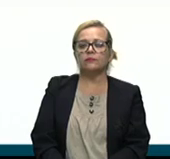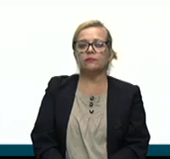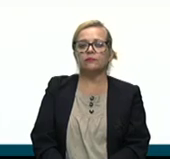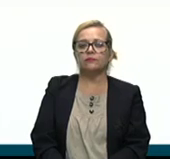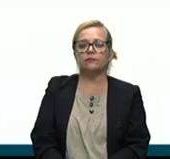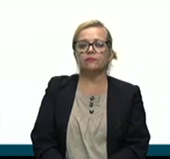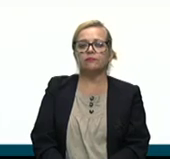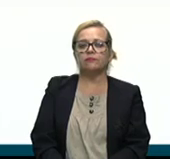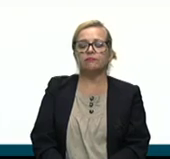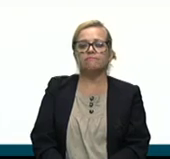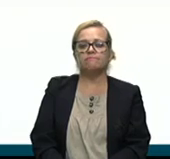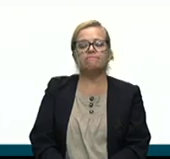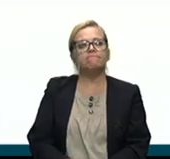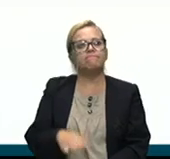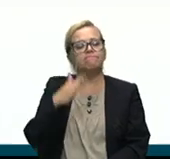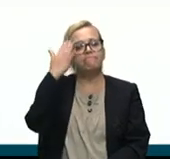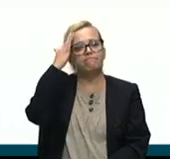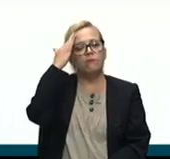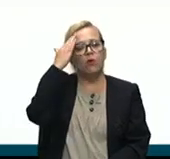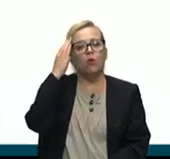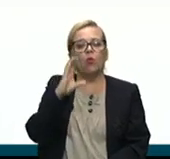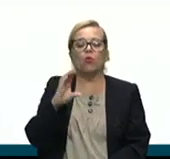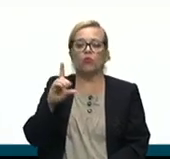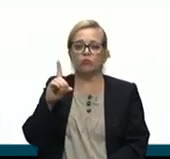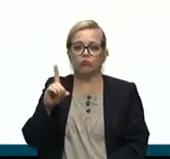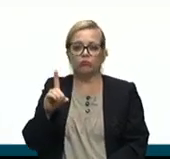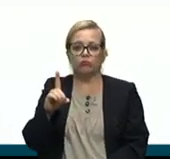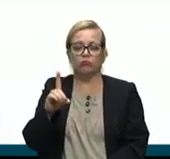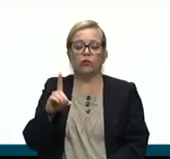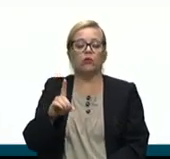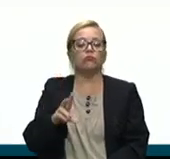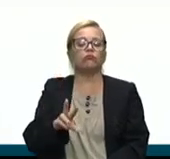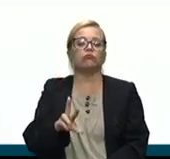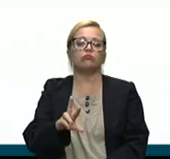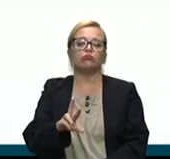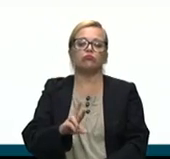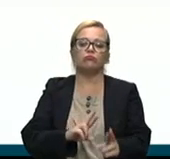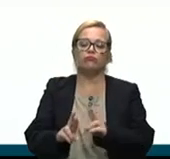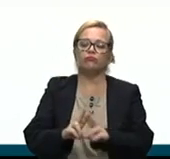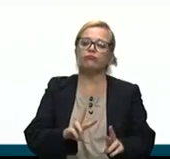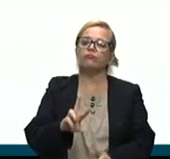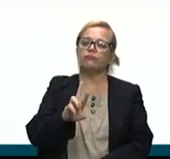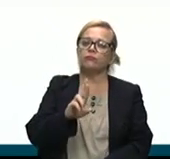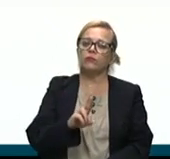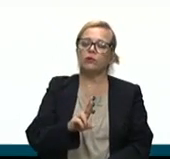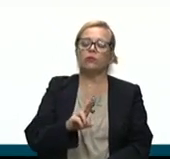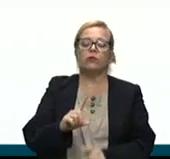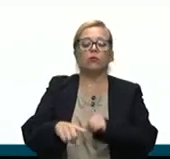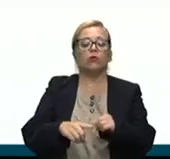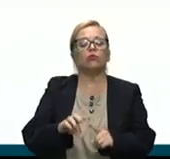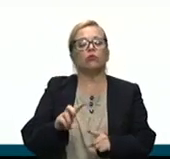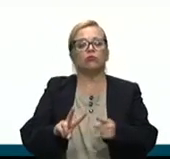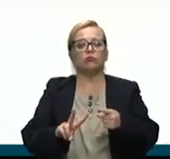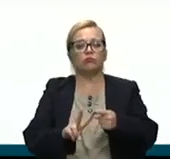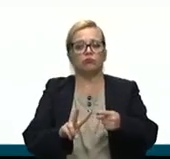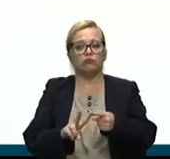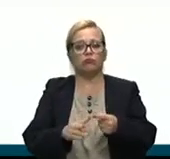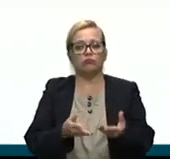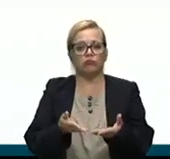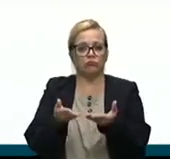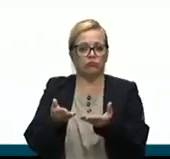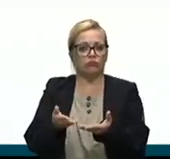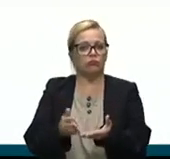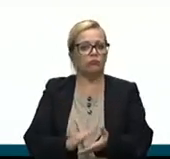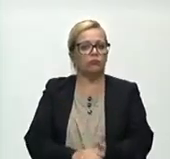Vamos, então, determinar o coeficiente de correlação, R, porque depois é só elevar ao quadrado. Acompanhe na câmera de